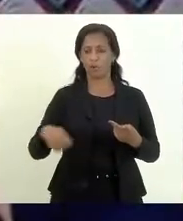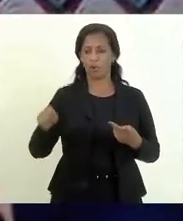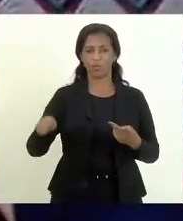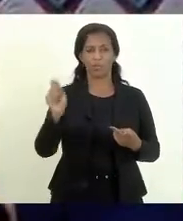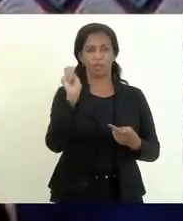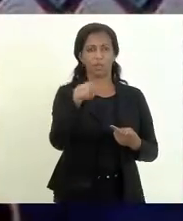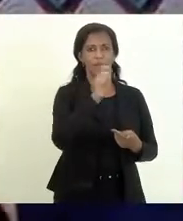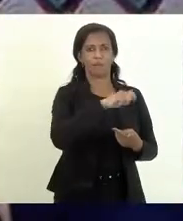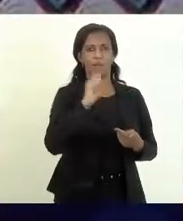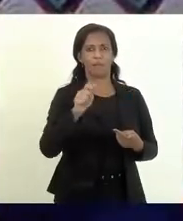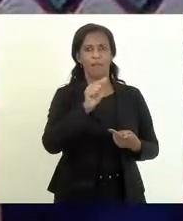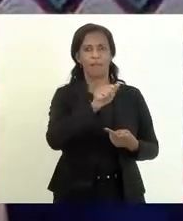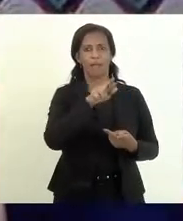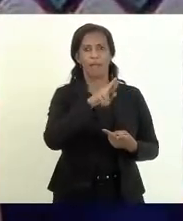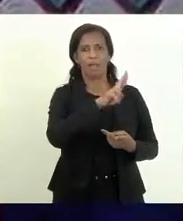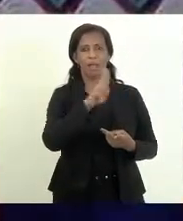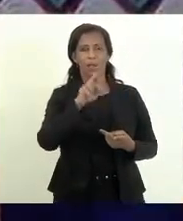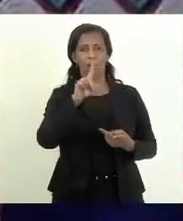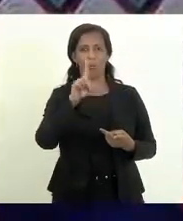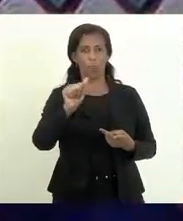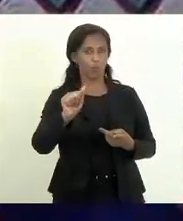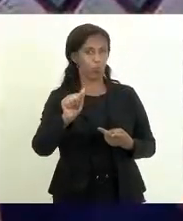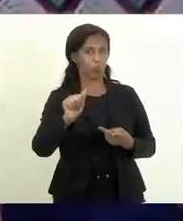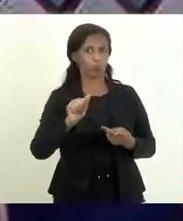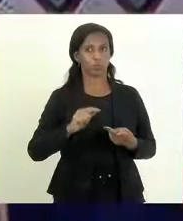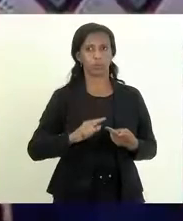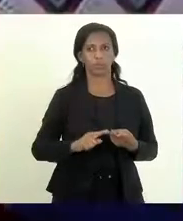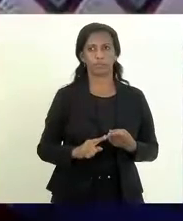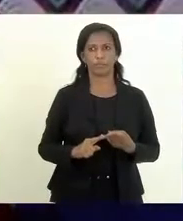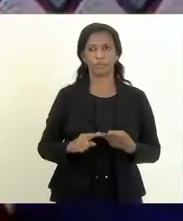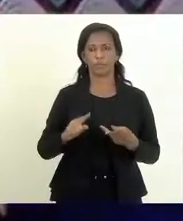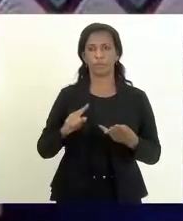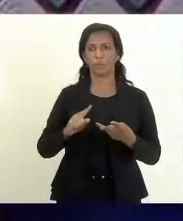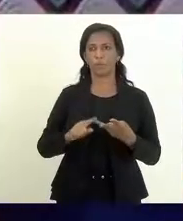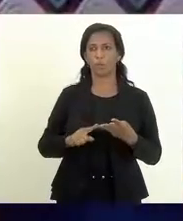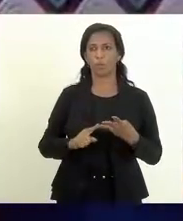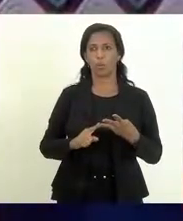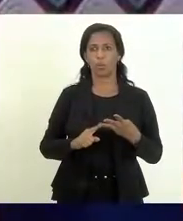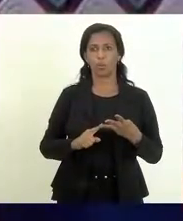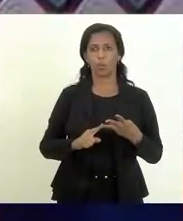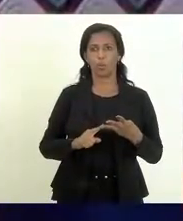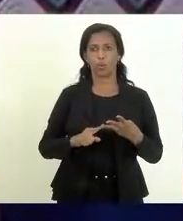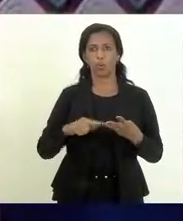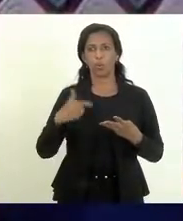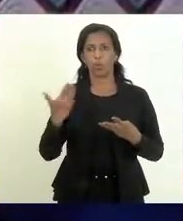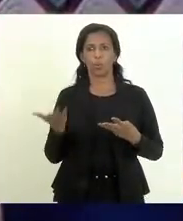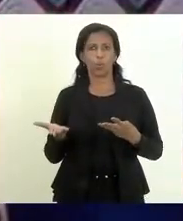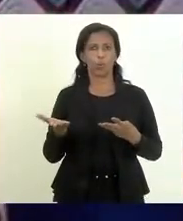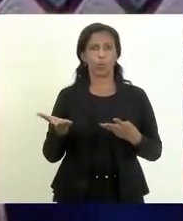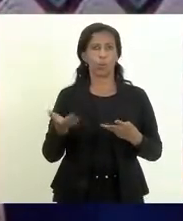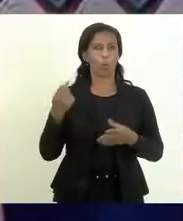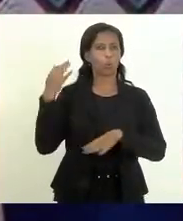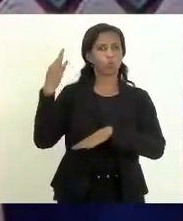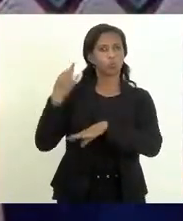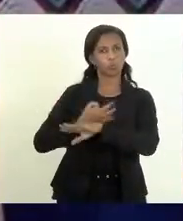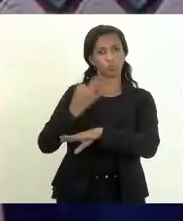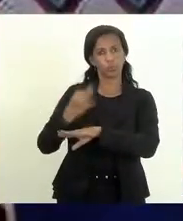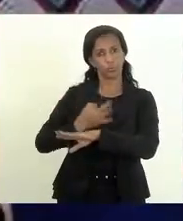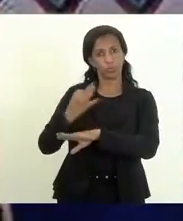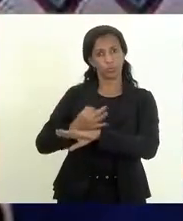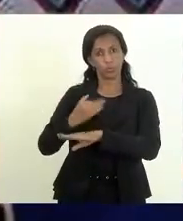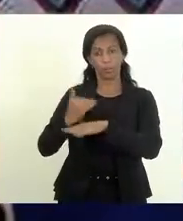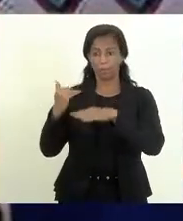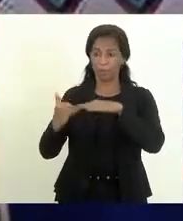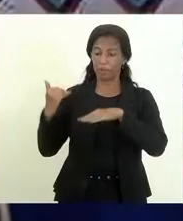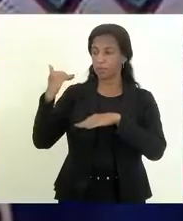desses elementos que essas rezadeiras utilizavam ou utilizam ainda, algumas que resistem. Mas, acima